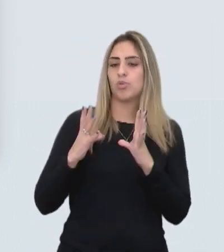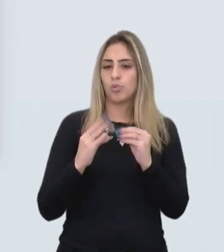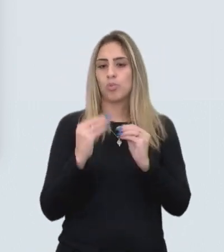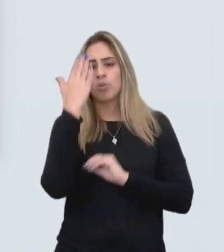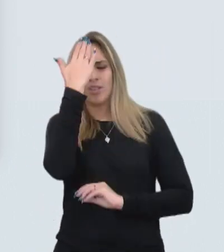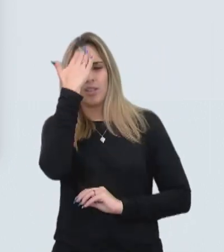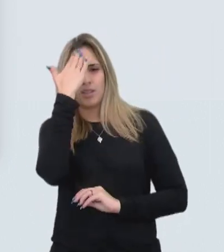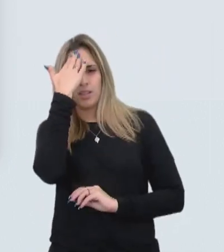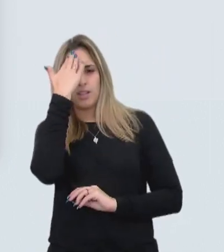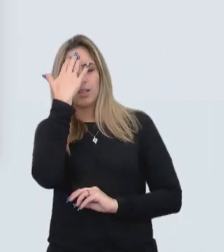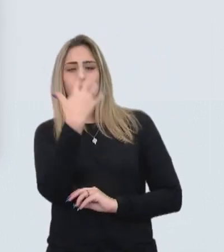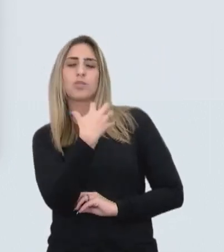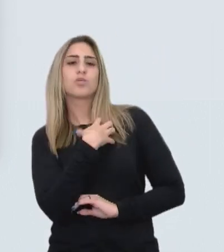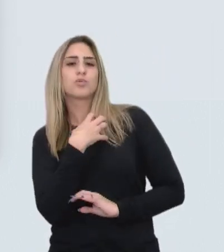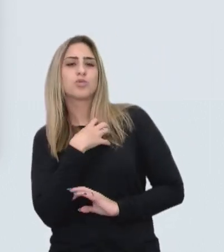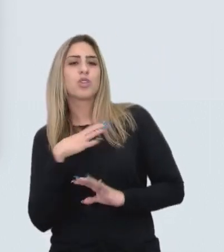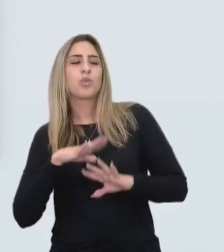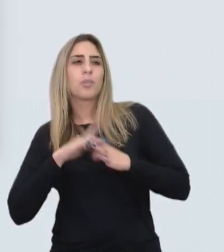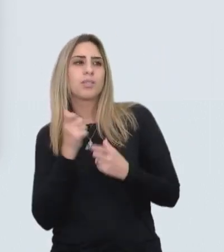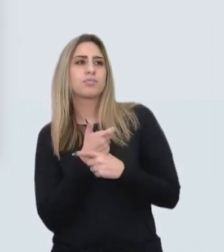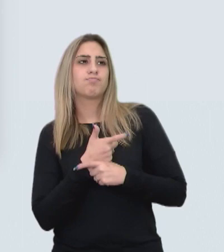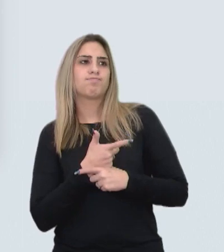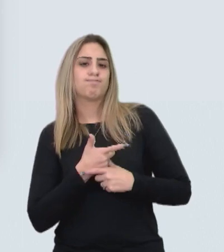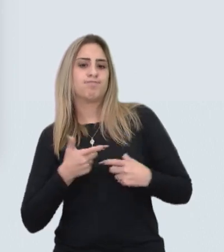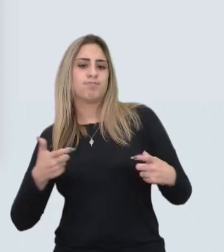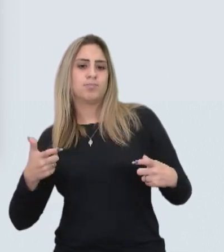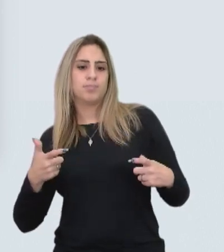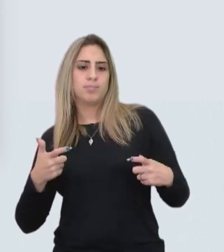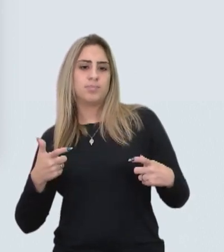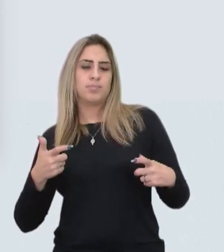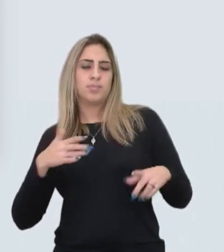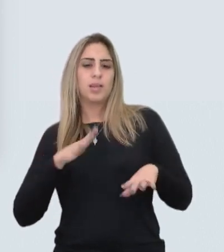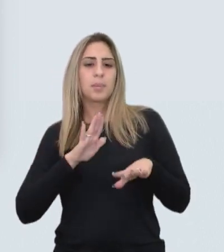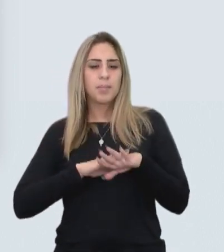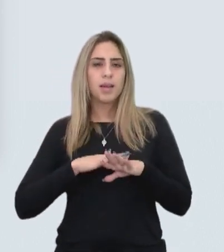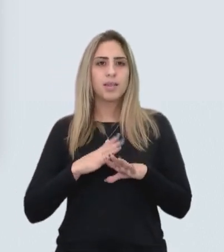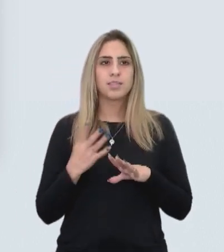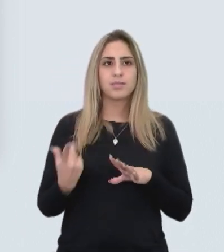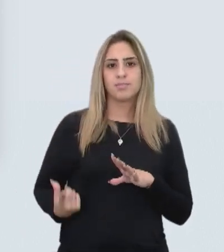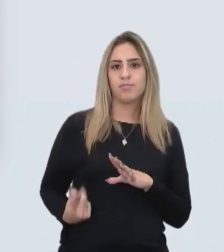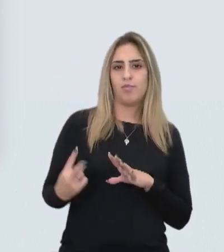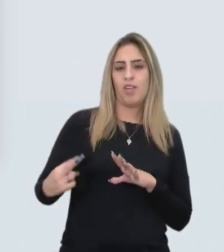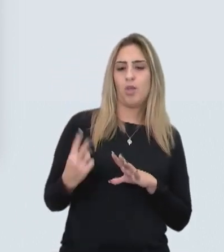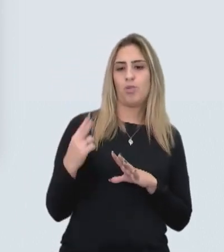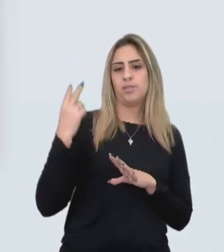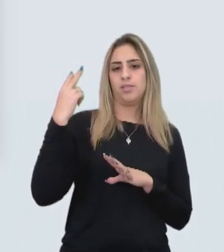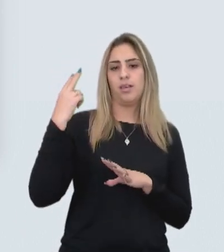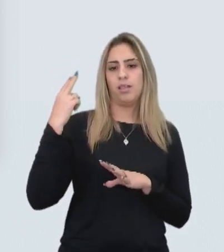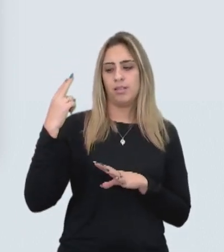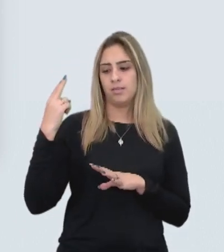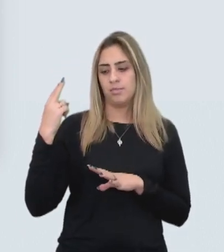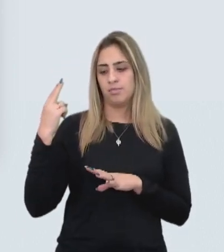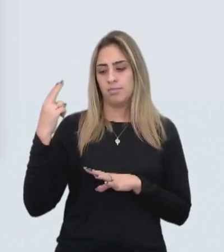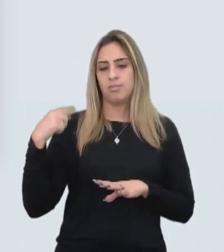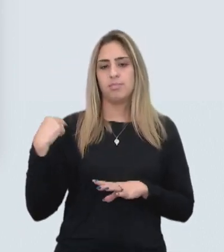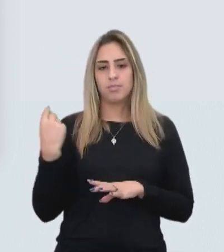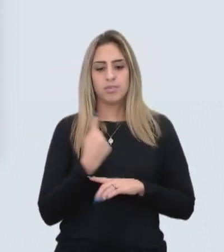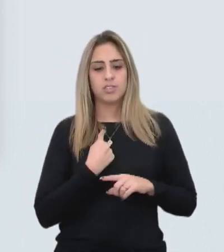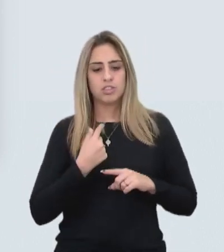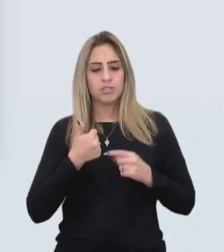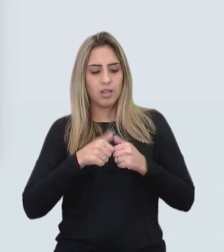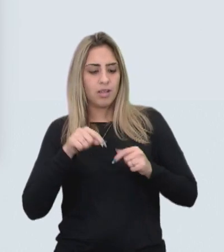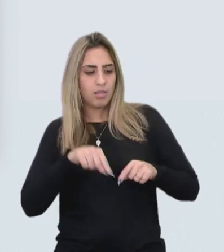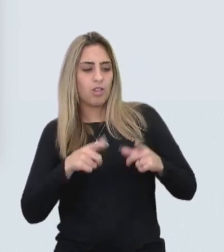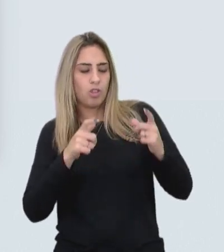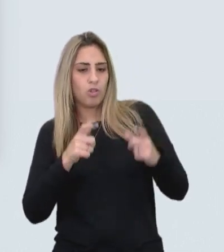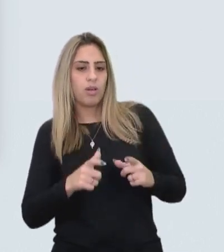entender de uma forma mais ampla e mais rica, né? Eu acho que a gente está caindo